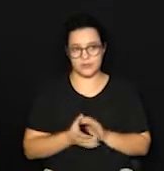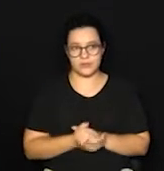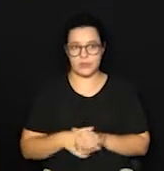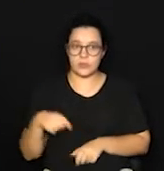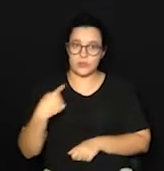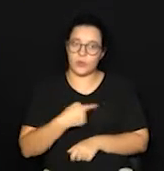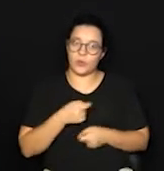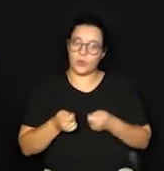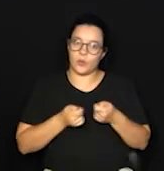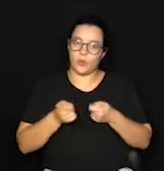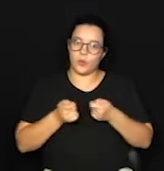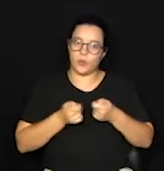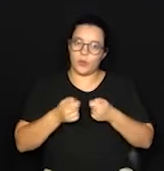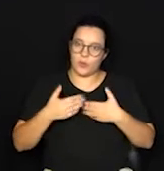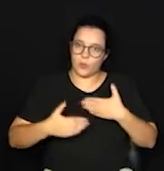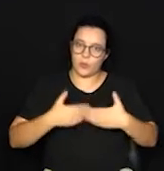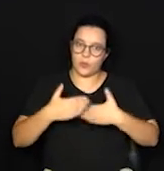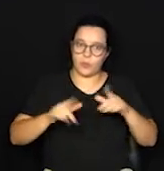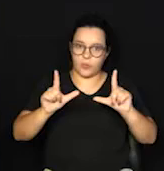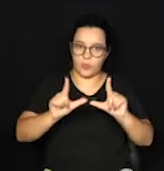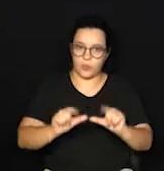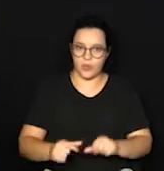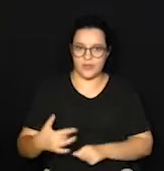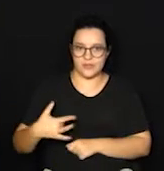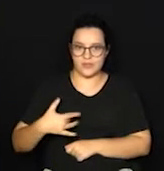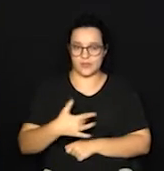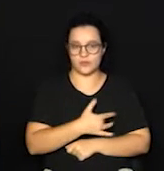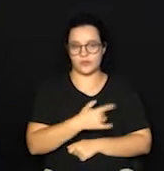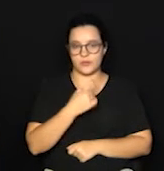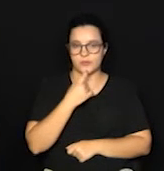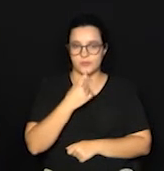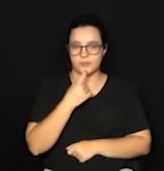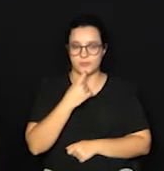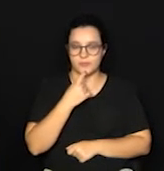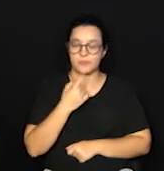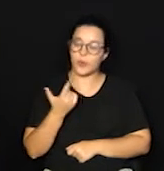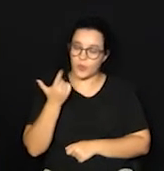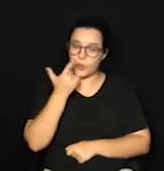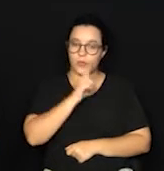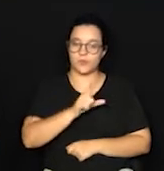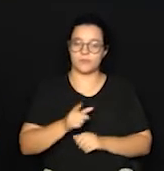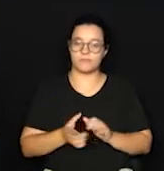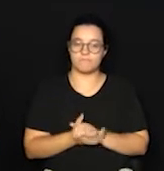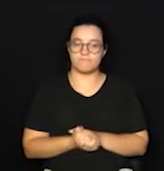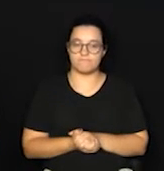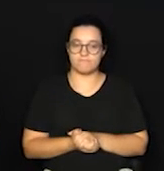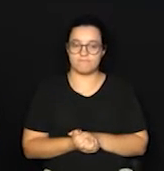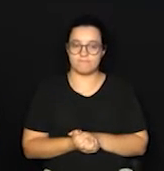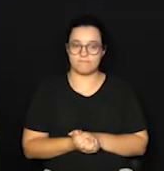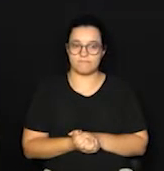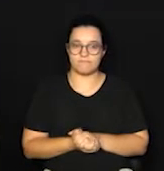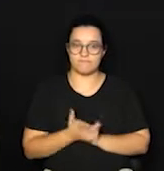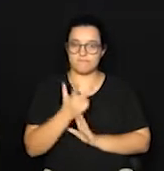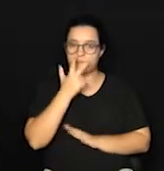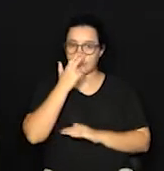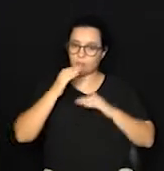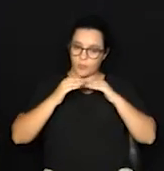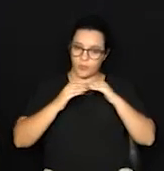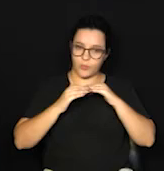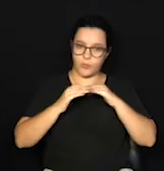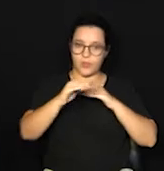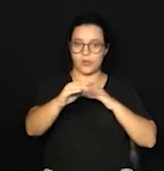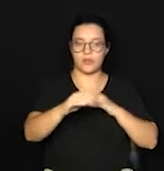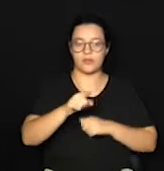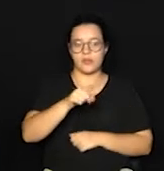conseguindo desafogar, então, um pouquinho a saúde da cidade. Isso, estamos conseguindo um sinal de estabilização, mas como